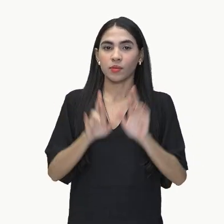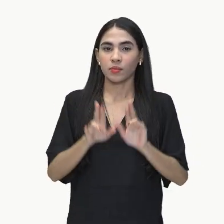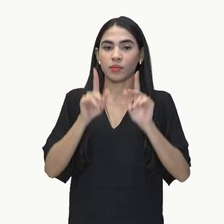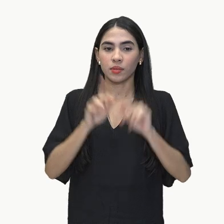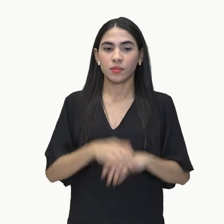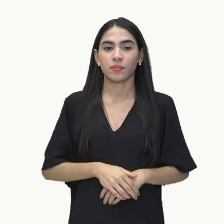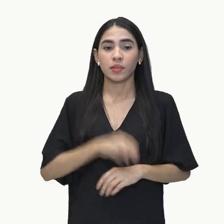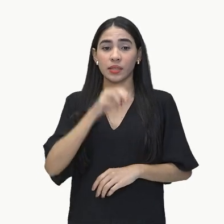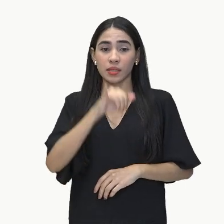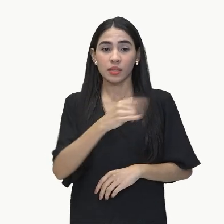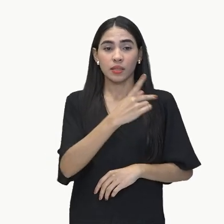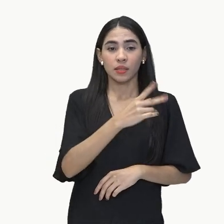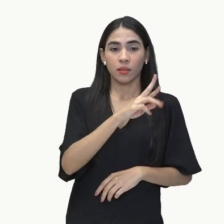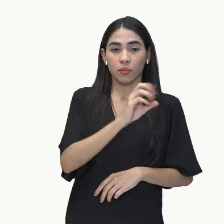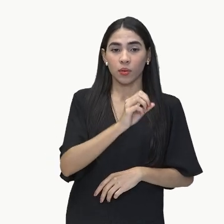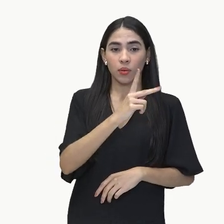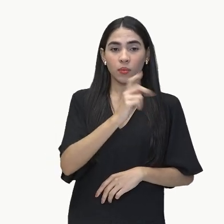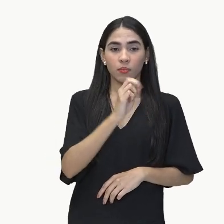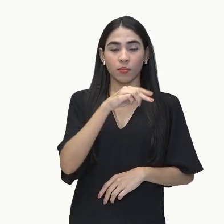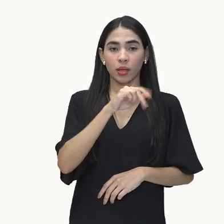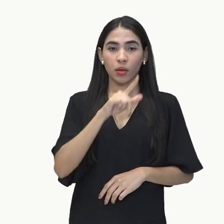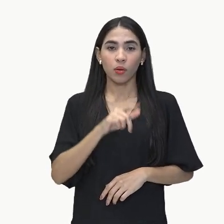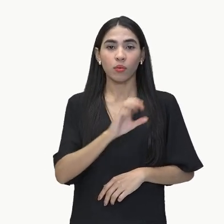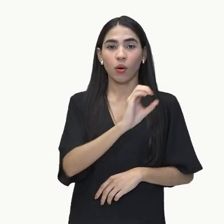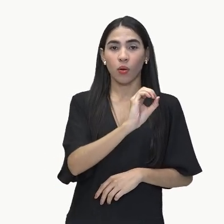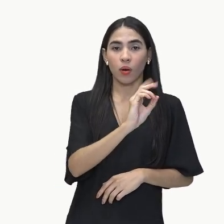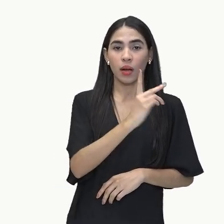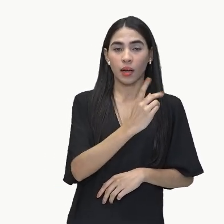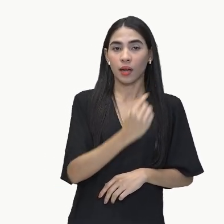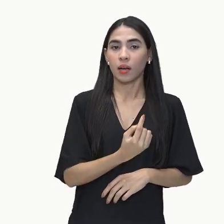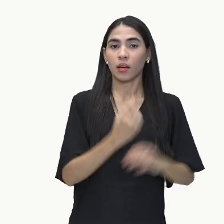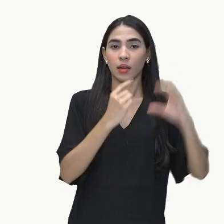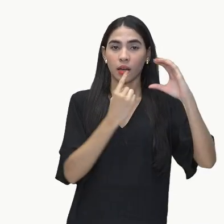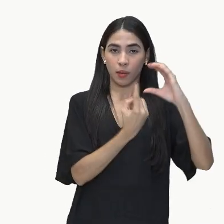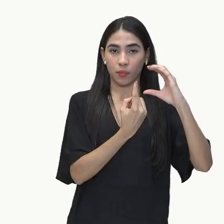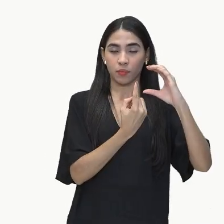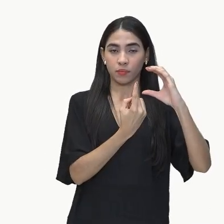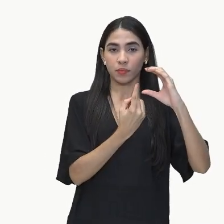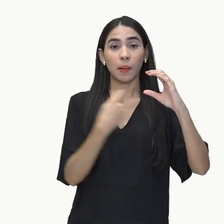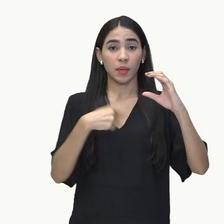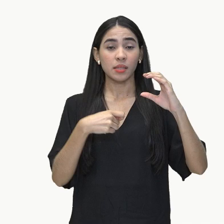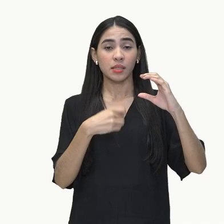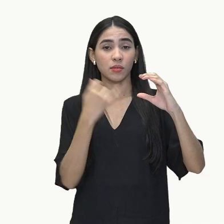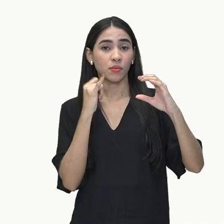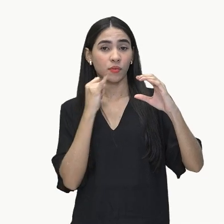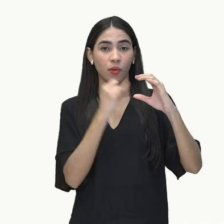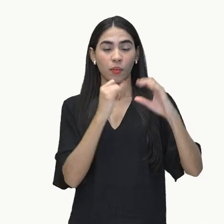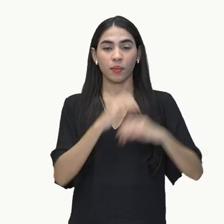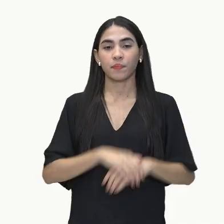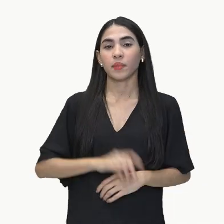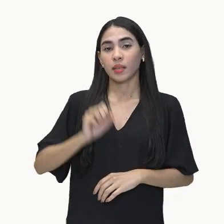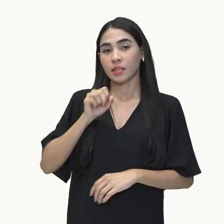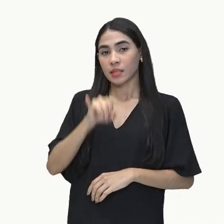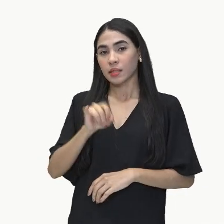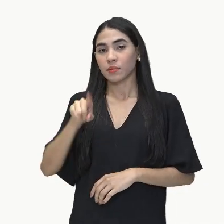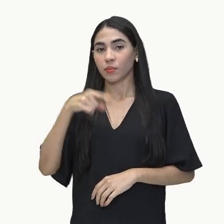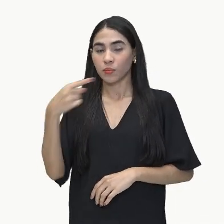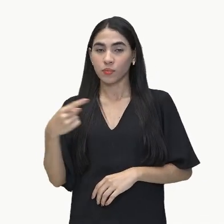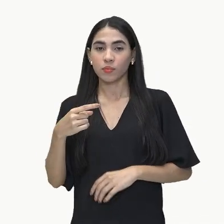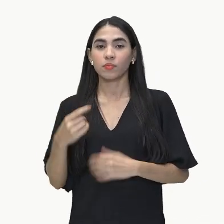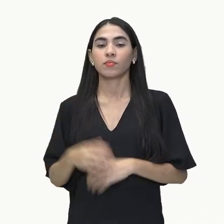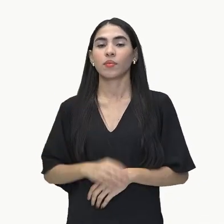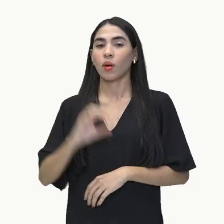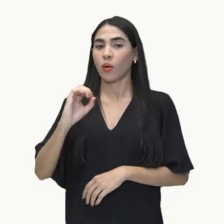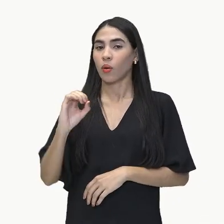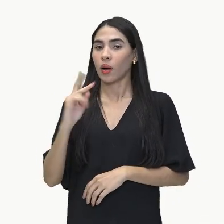esse primeiro, a hidroxila, está no carbono 1, então eu tenho que dizer que ele está no carbono 1. Se esse outro, a hidroxila, está no carbono